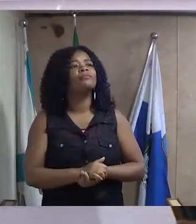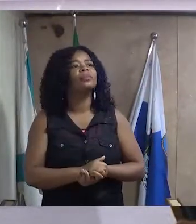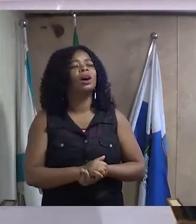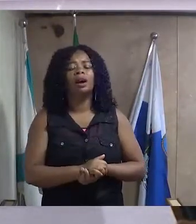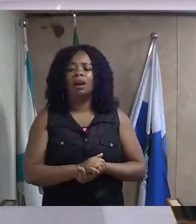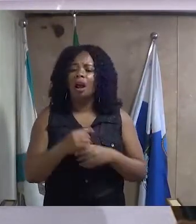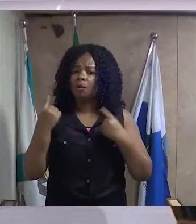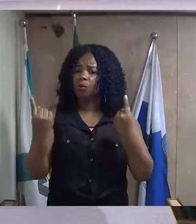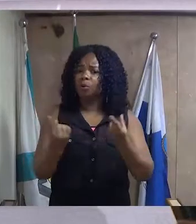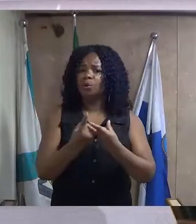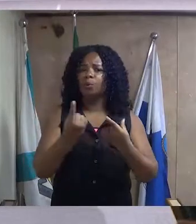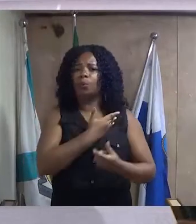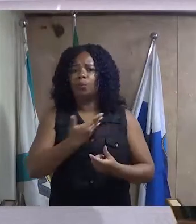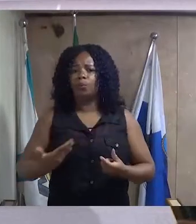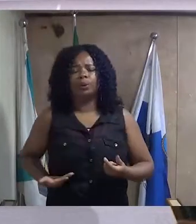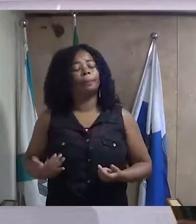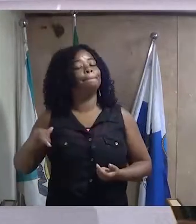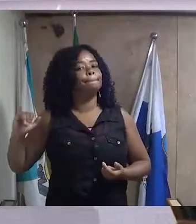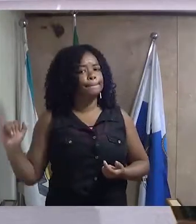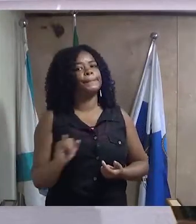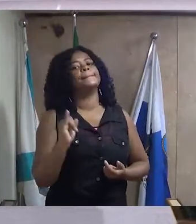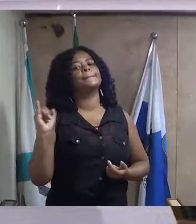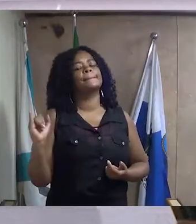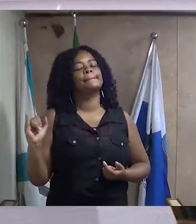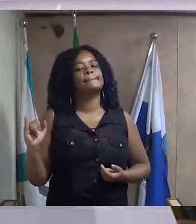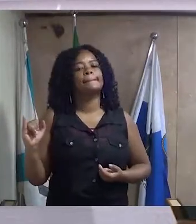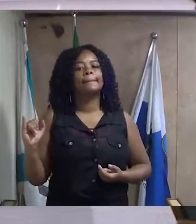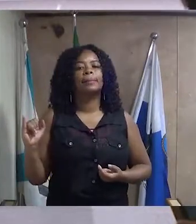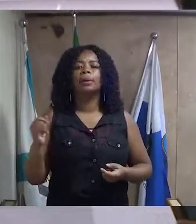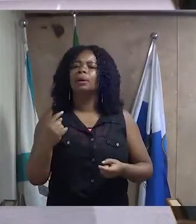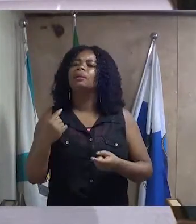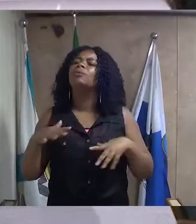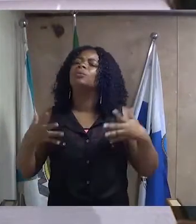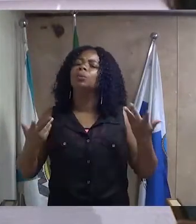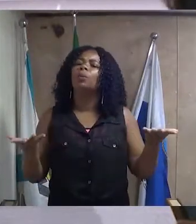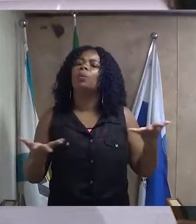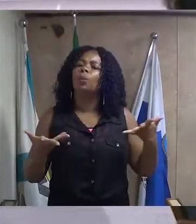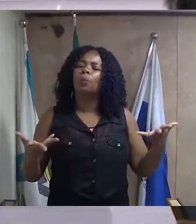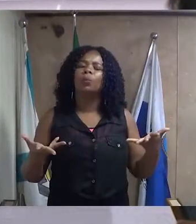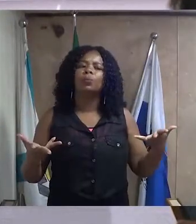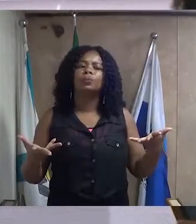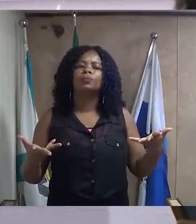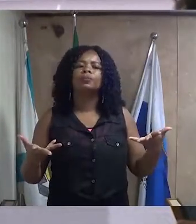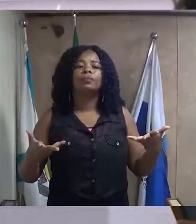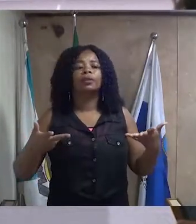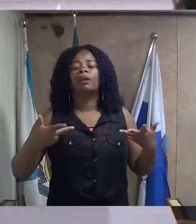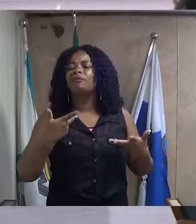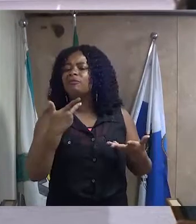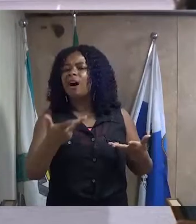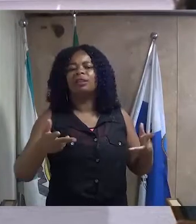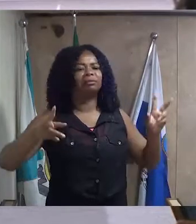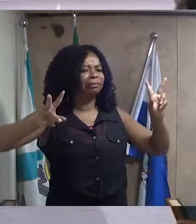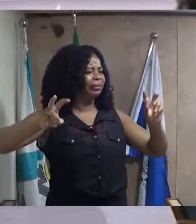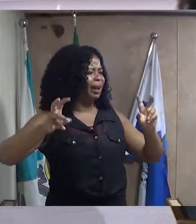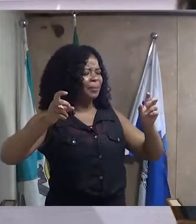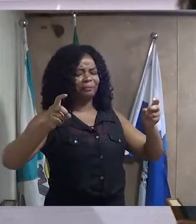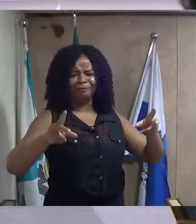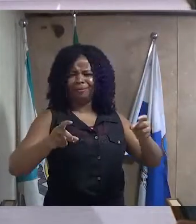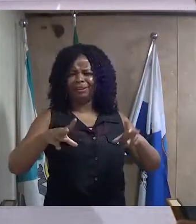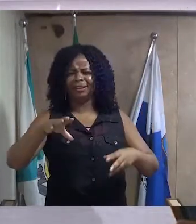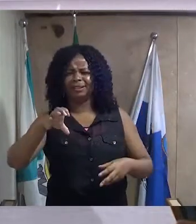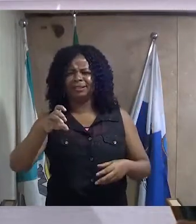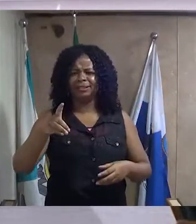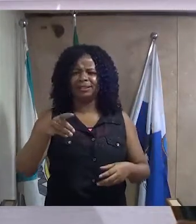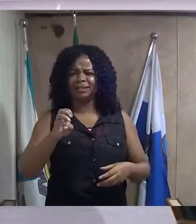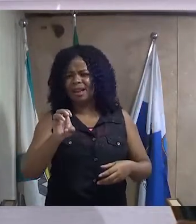essa audiência pública vai ser muito importante. Quando hoje, quando se fala na venda da SEDAI,